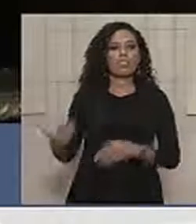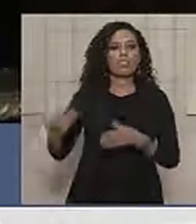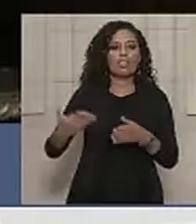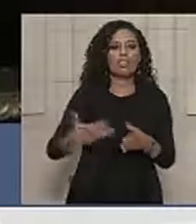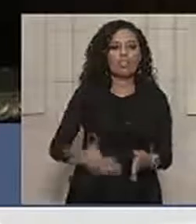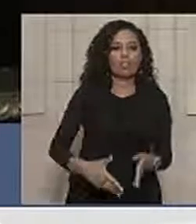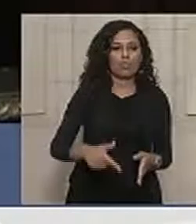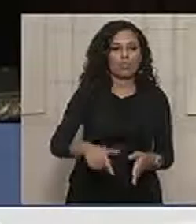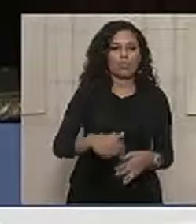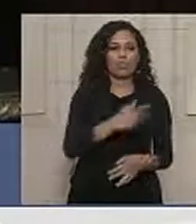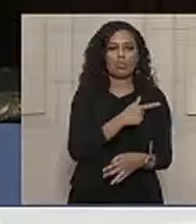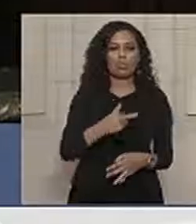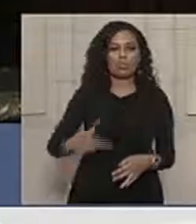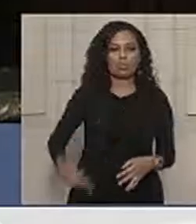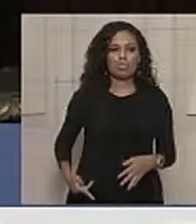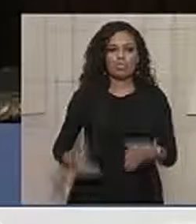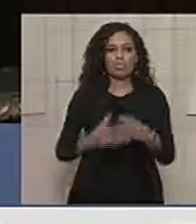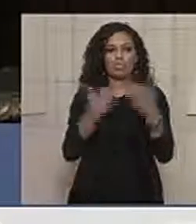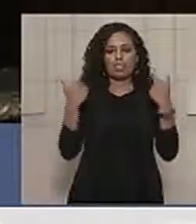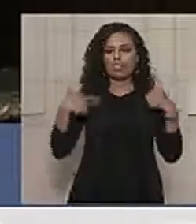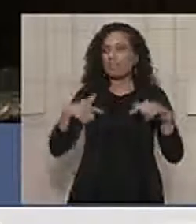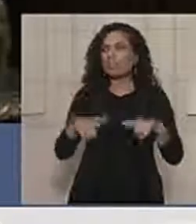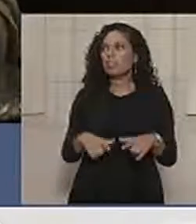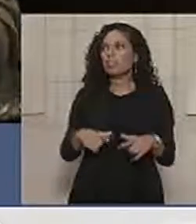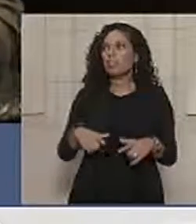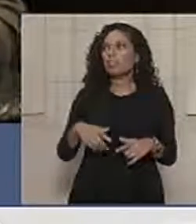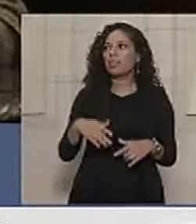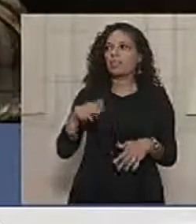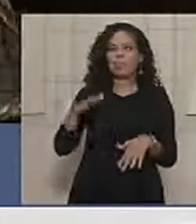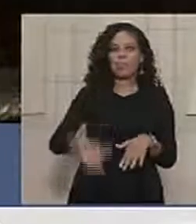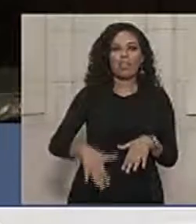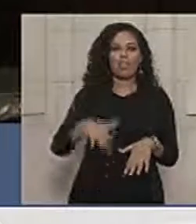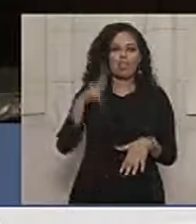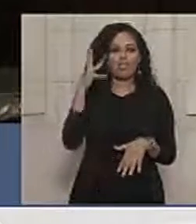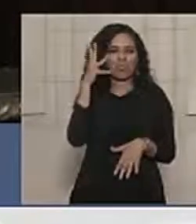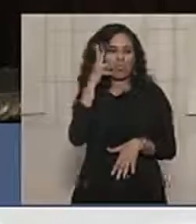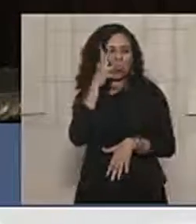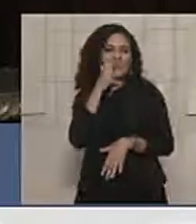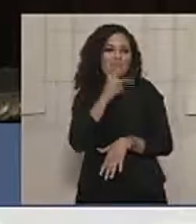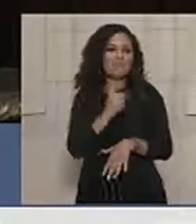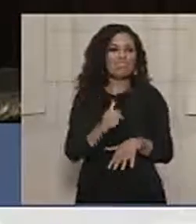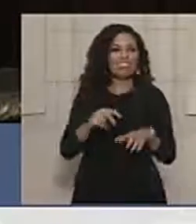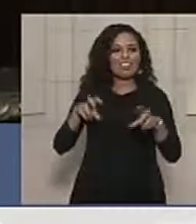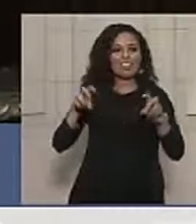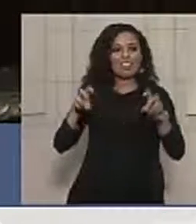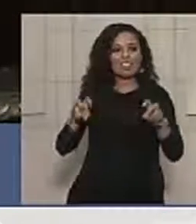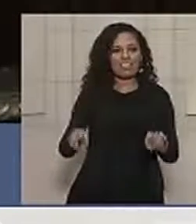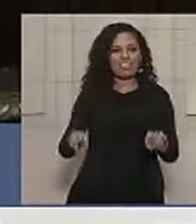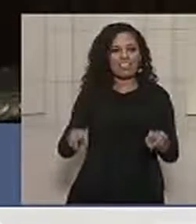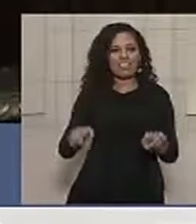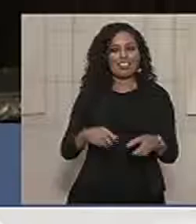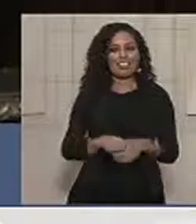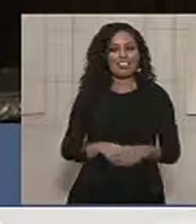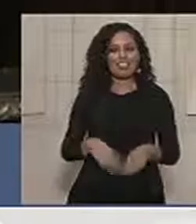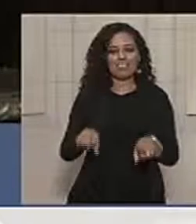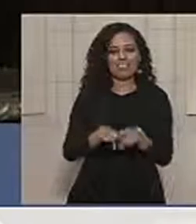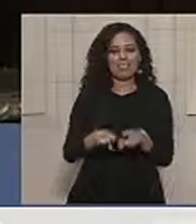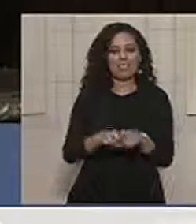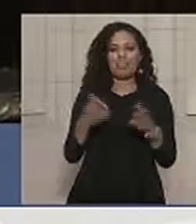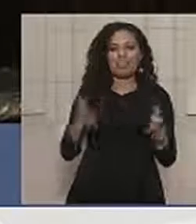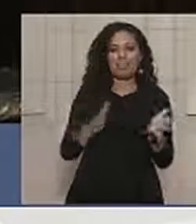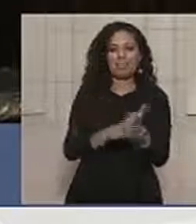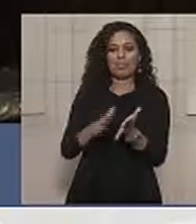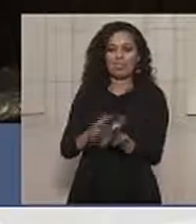Excelência como presidenta nessa tarde. Está mais bela essa cadeira, deputada querida. Quero parabenizar a